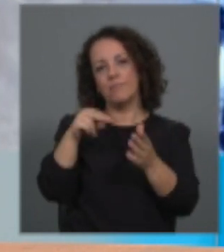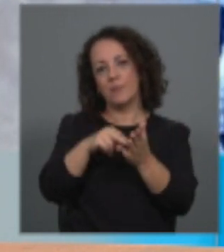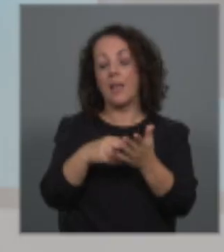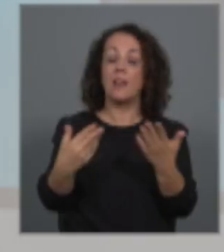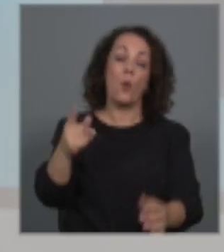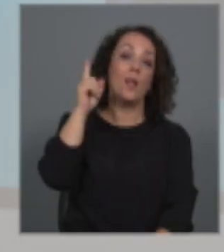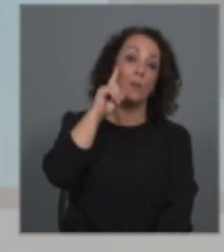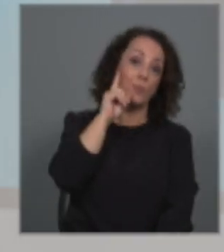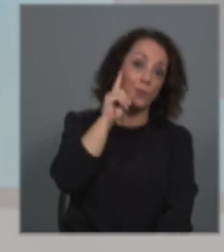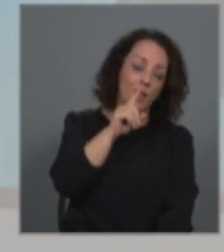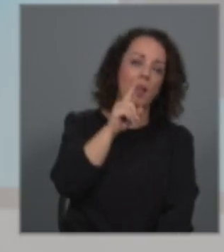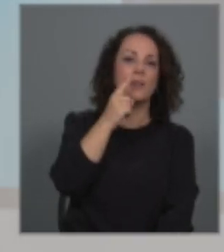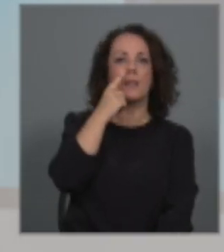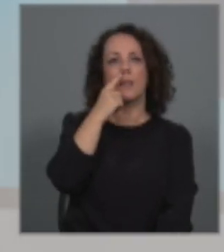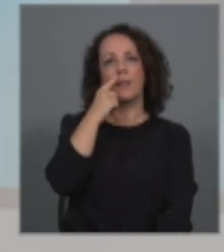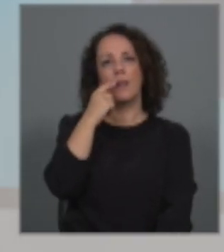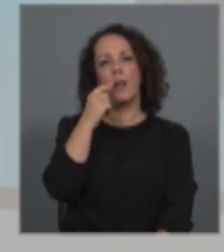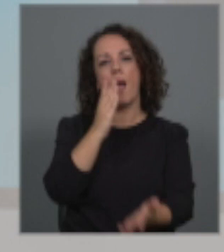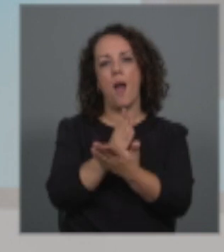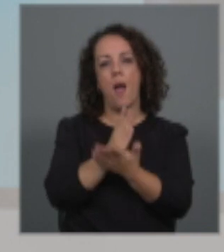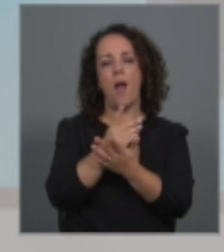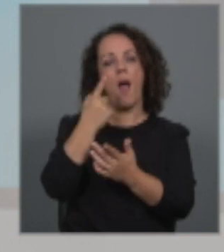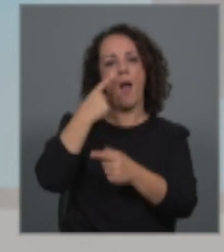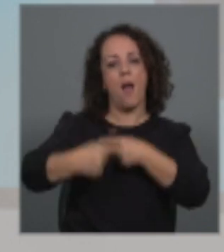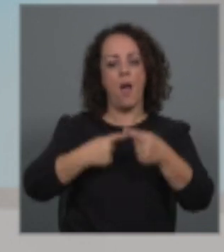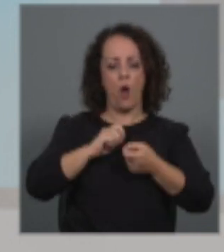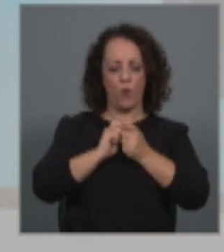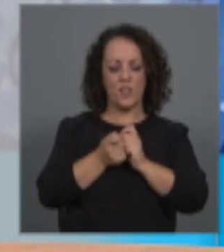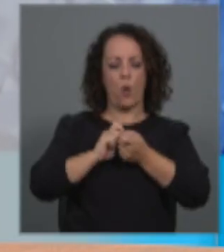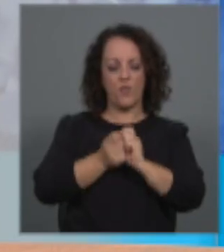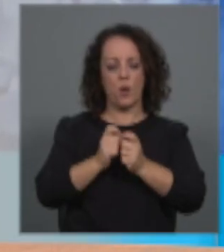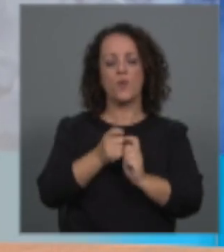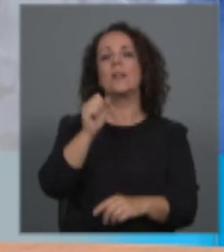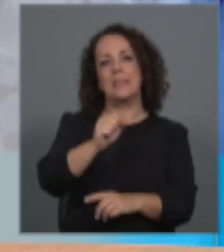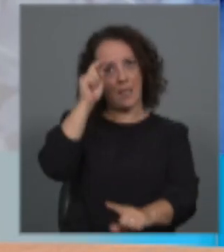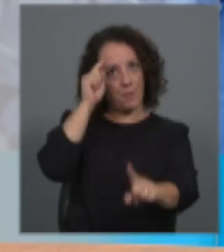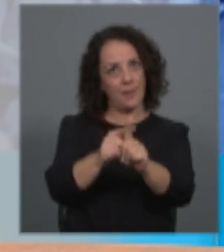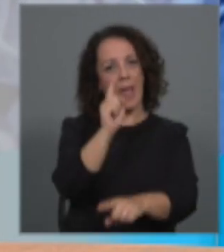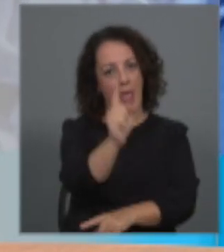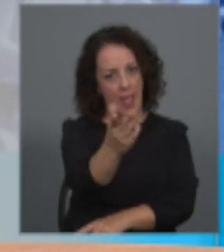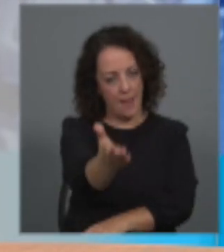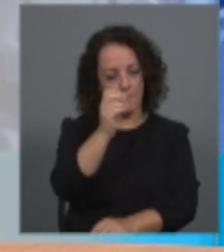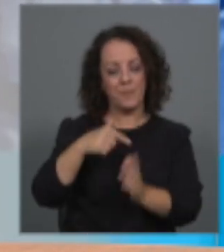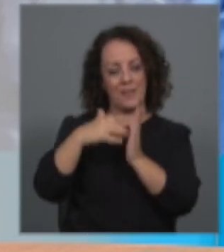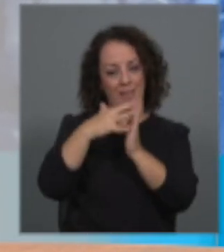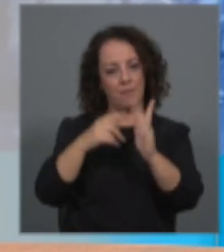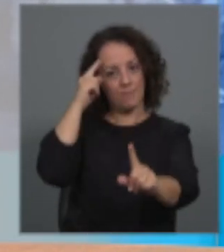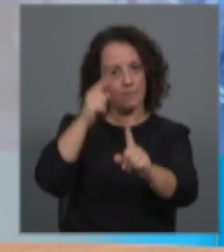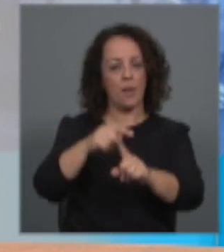manter uma dinâmica constante de conversão. De conversão, exatamente. Para aí aponta este texto. Para a